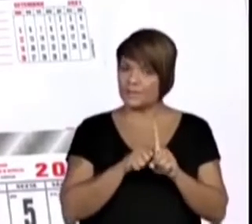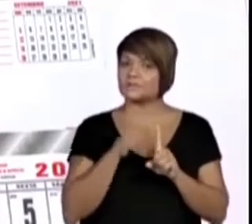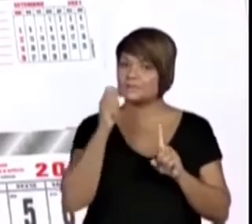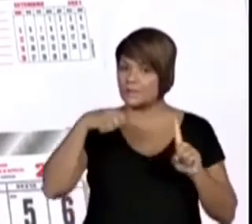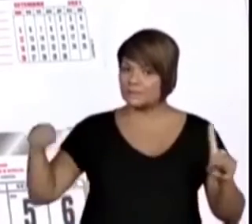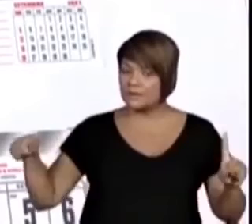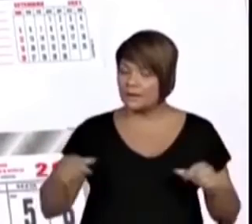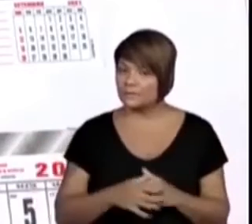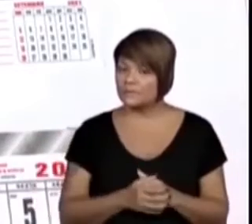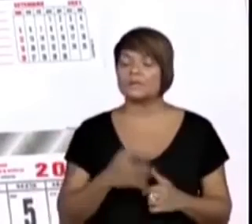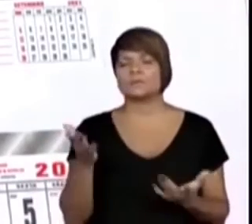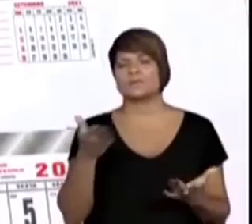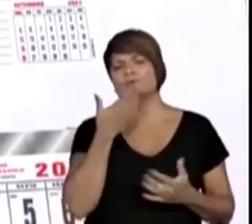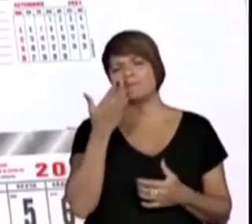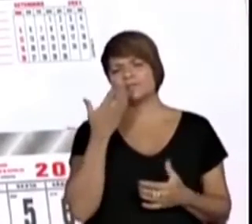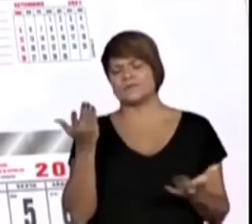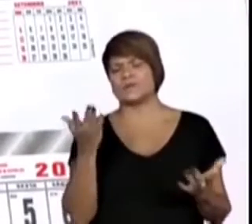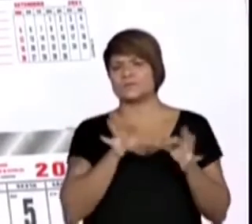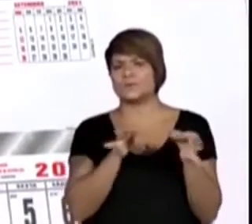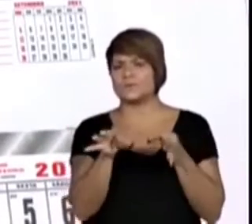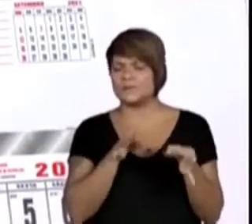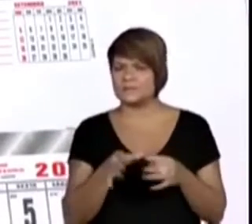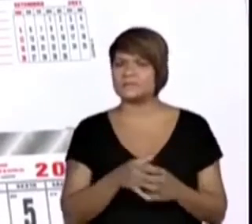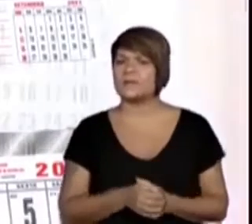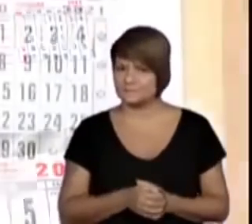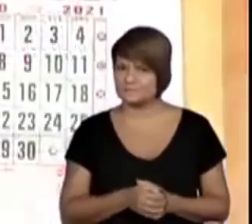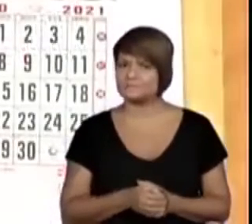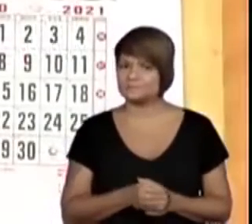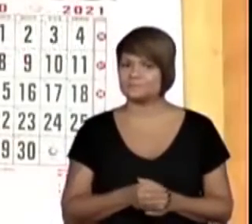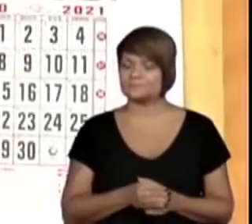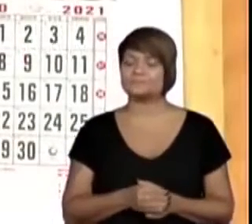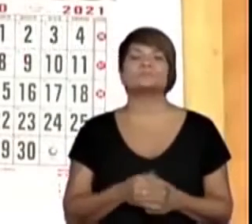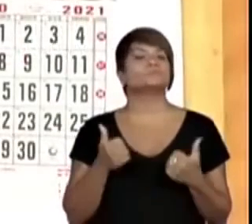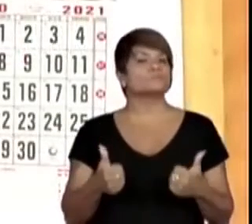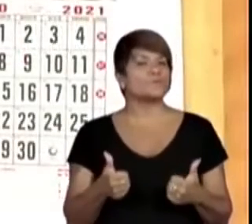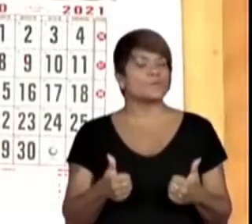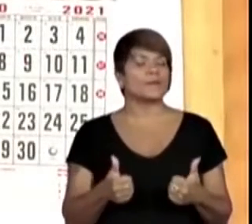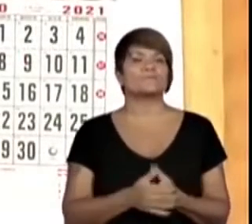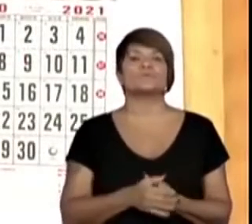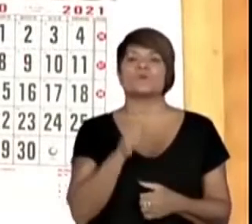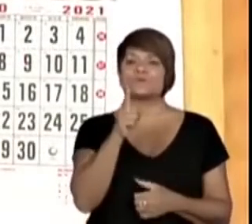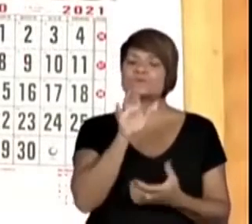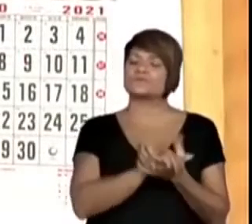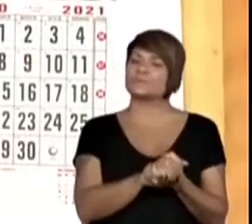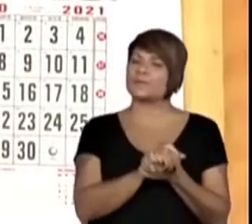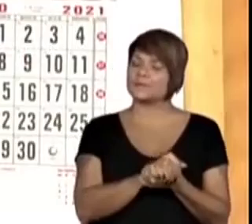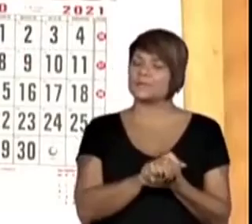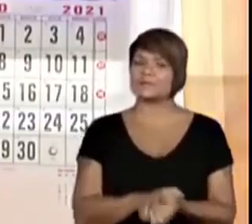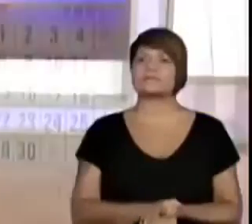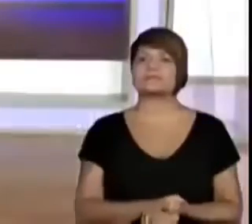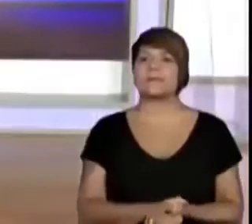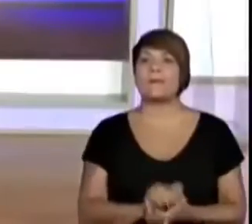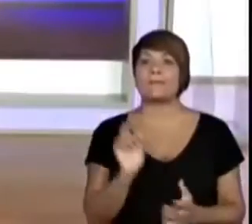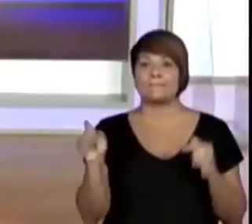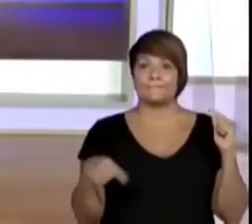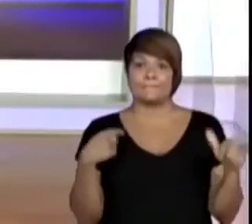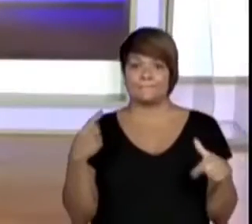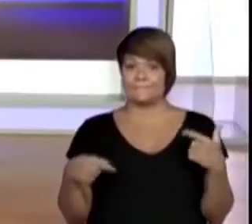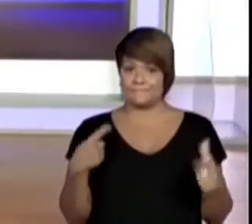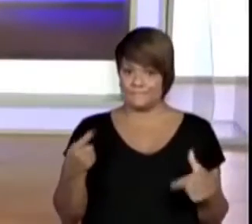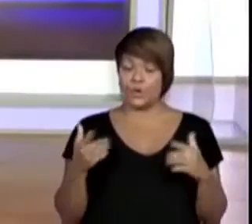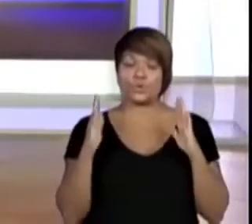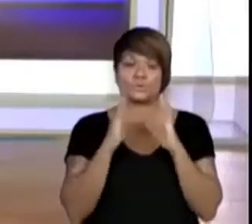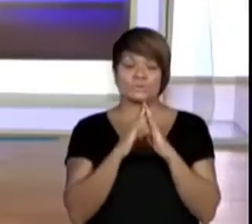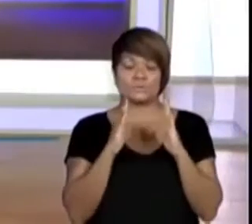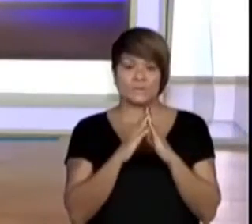para facilitar essa nossa organização aí? Muito bem, vocês estão de parabéns. Depois em casa eu quero